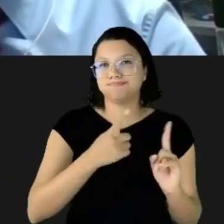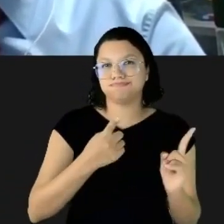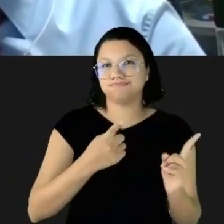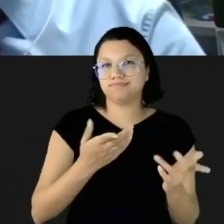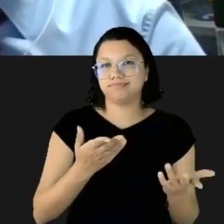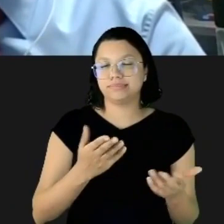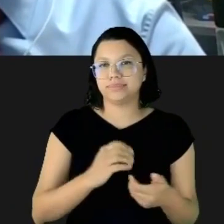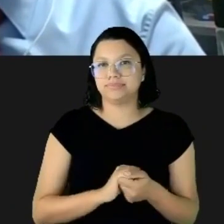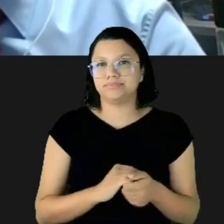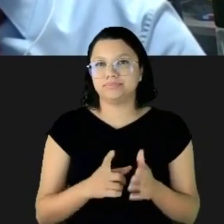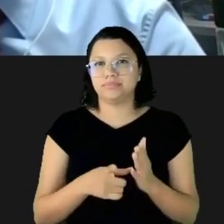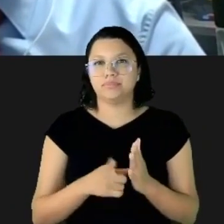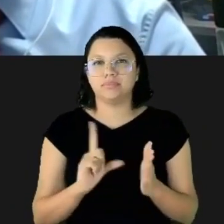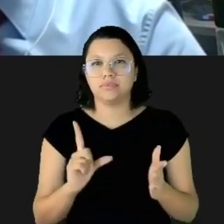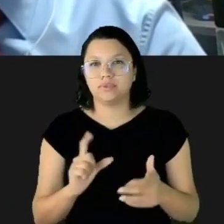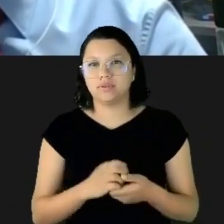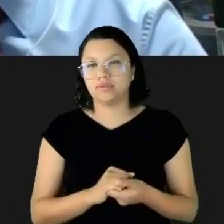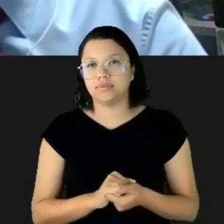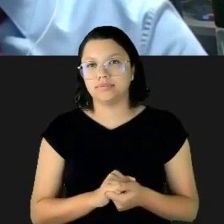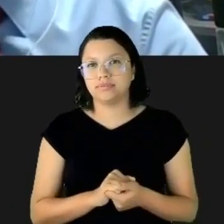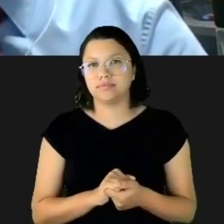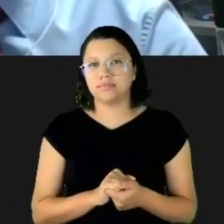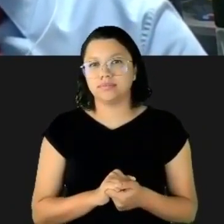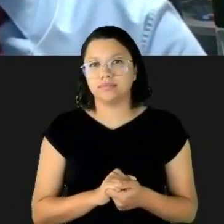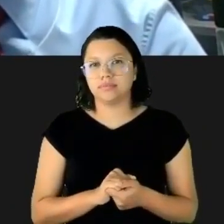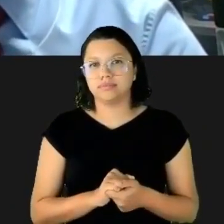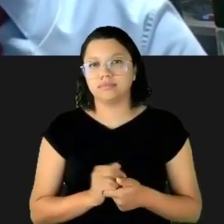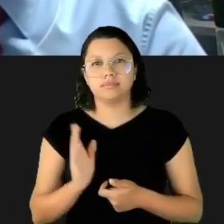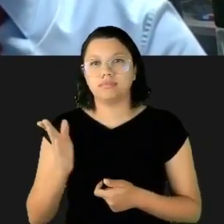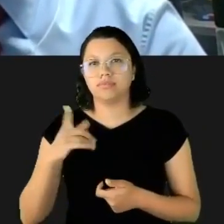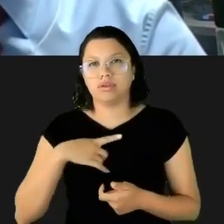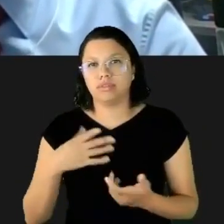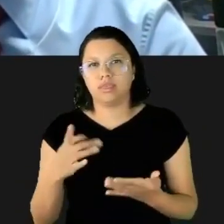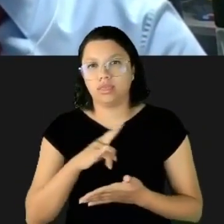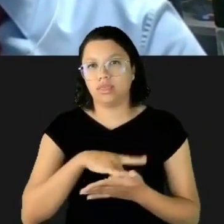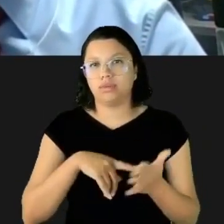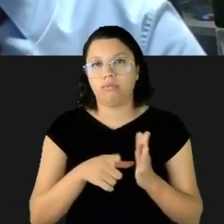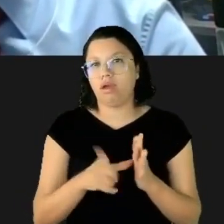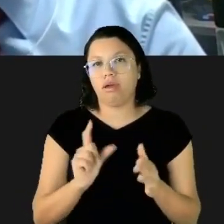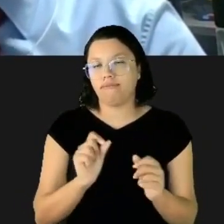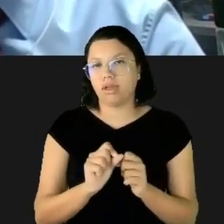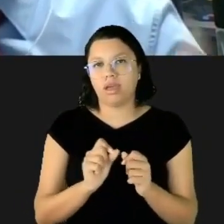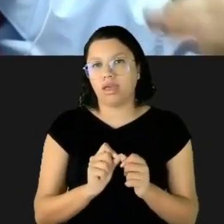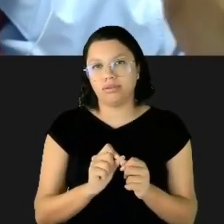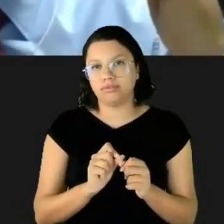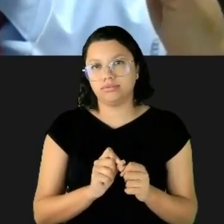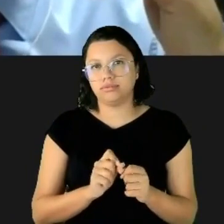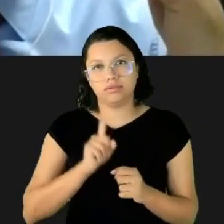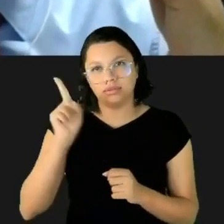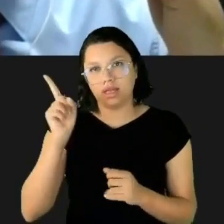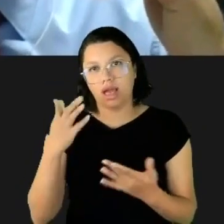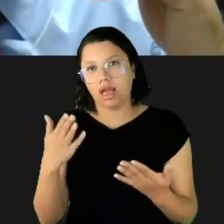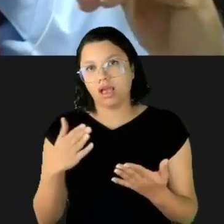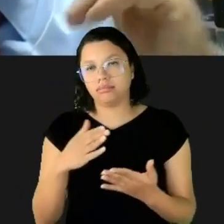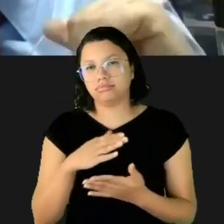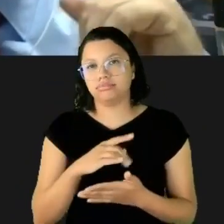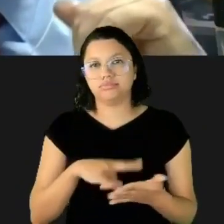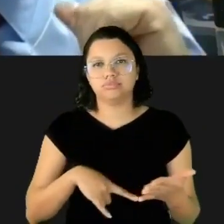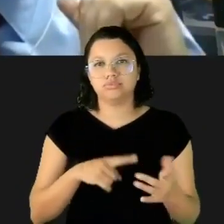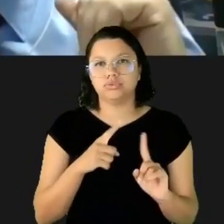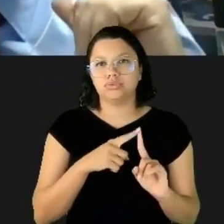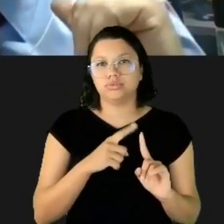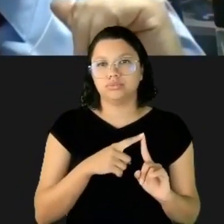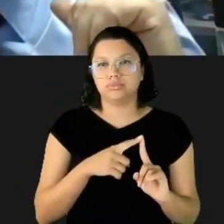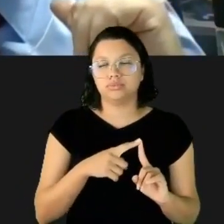já tem um modelo previamente estabelecido que você fez lá nos